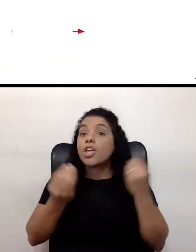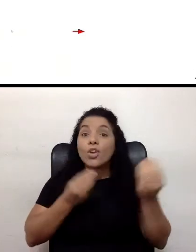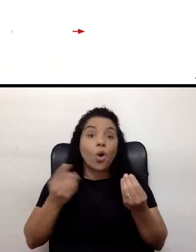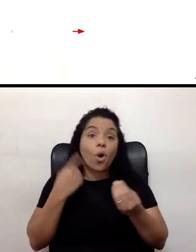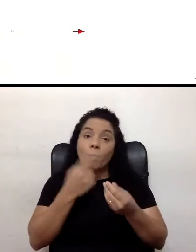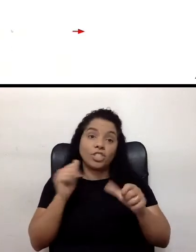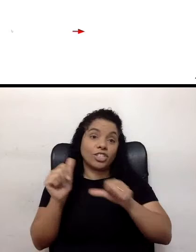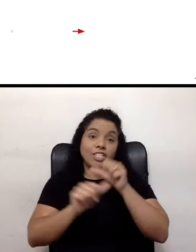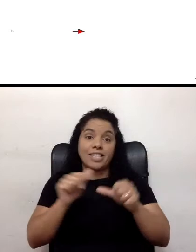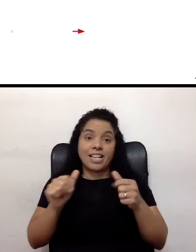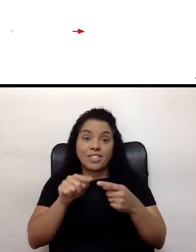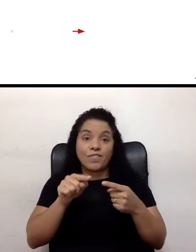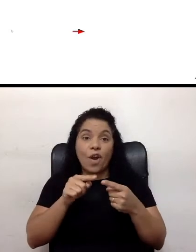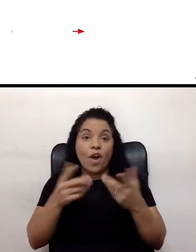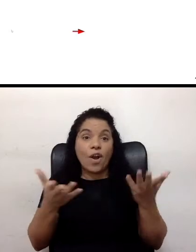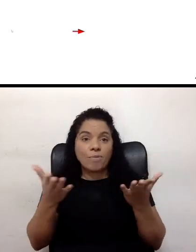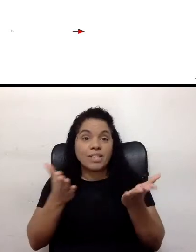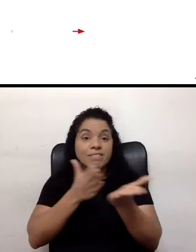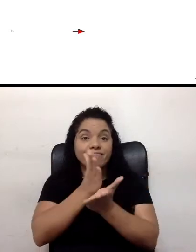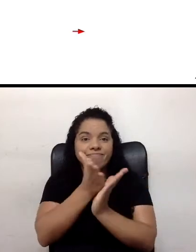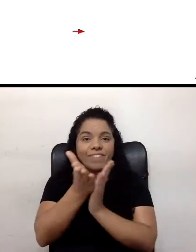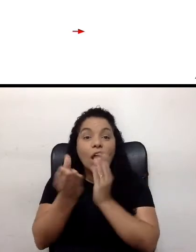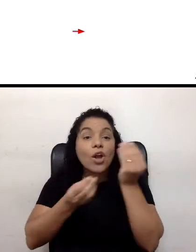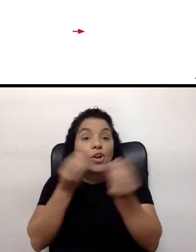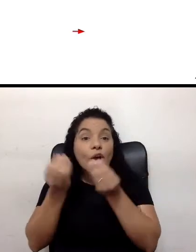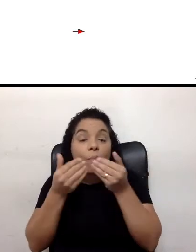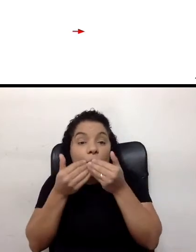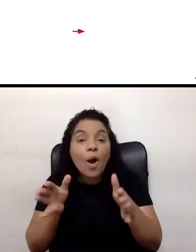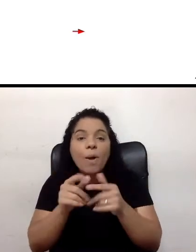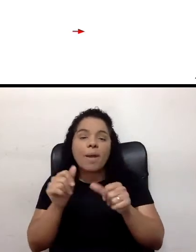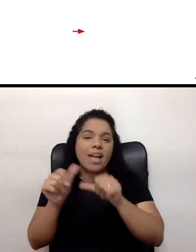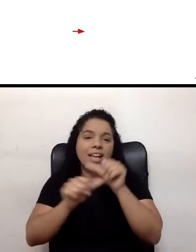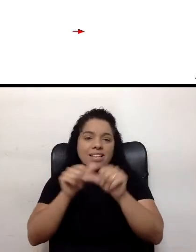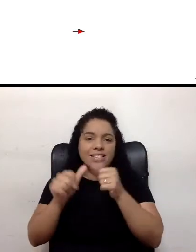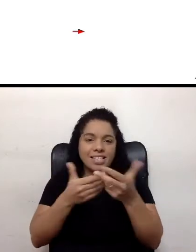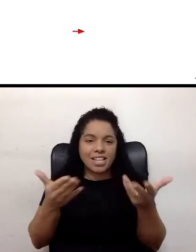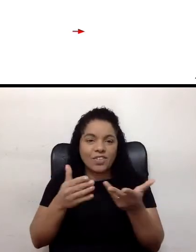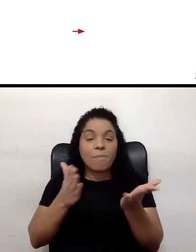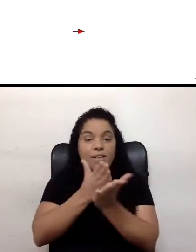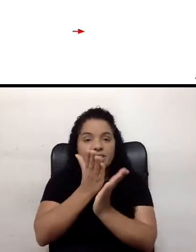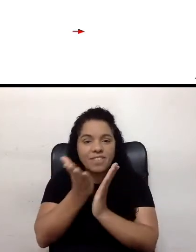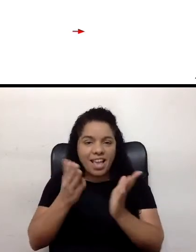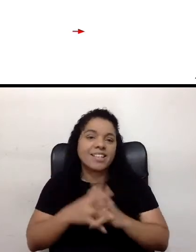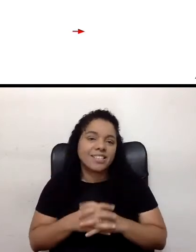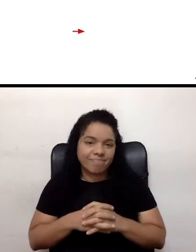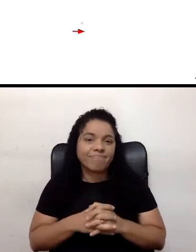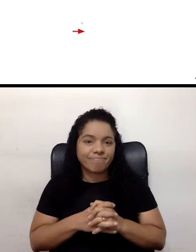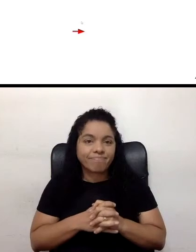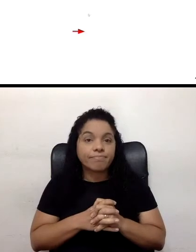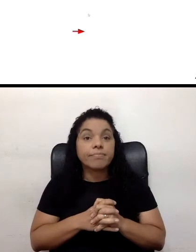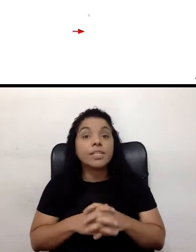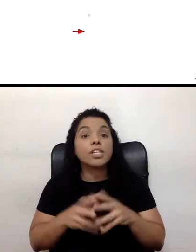gente transforma esse viés, né? Como que a gente começa a transformar esse viés? A gente começa